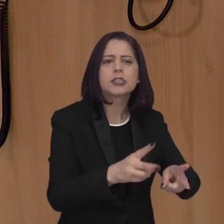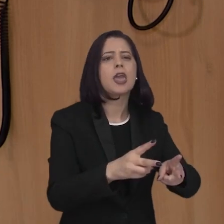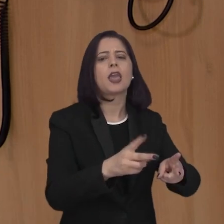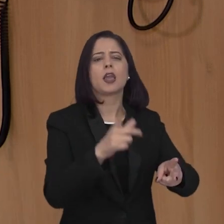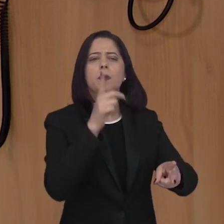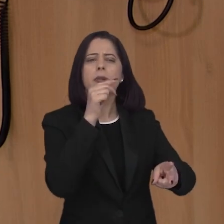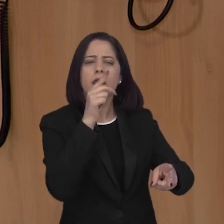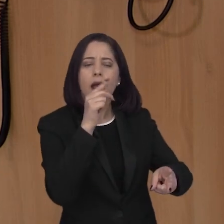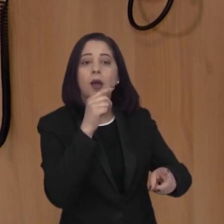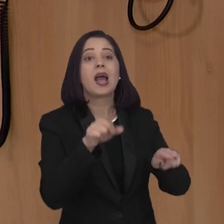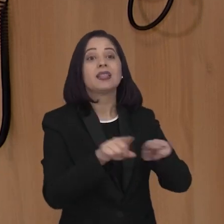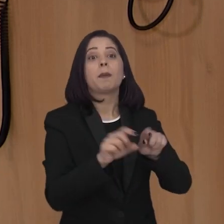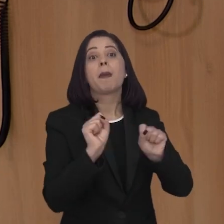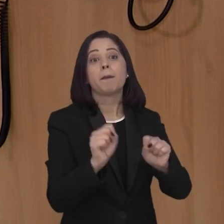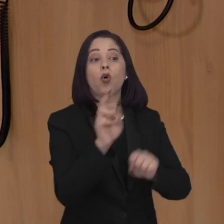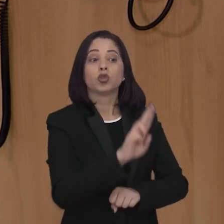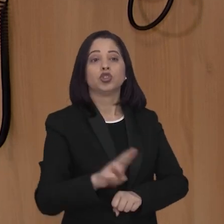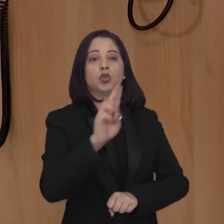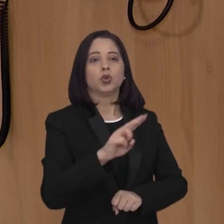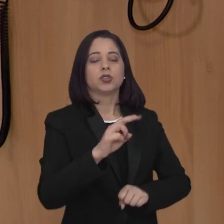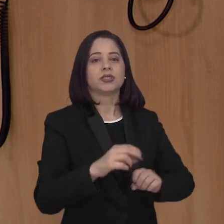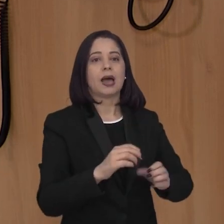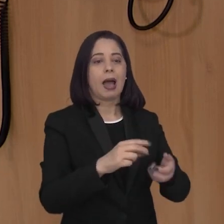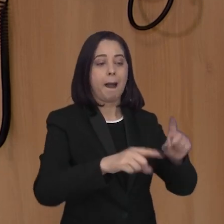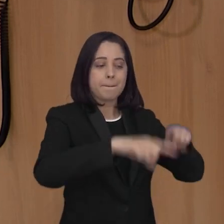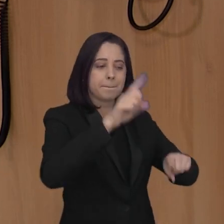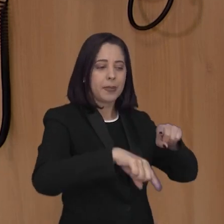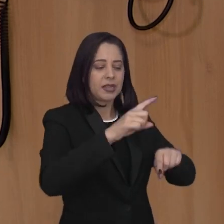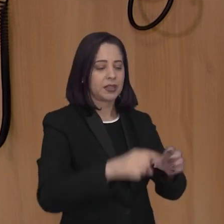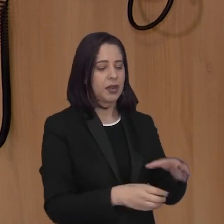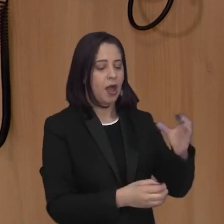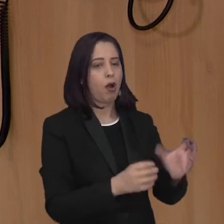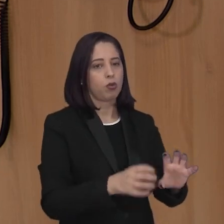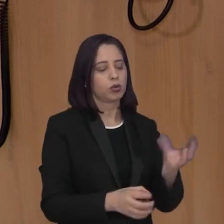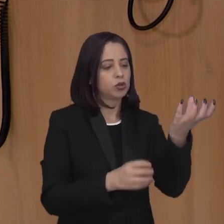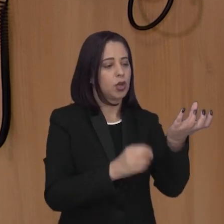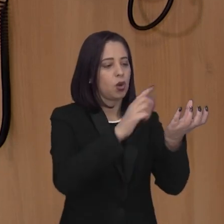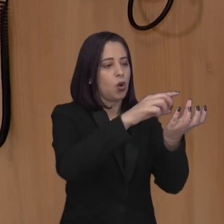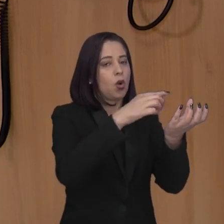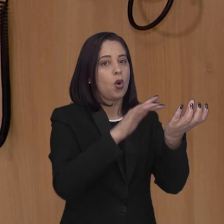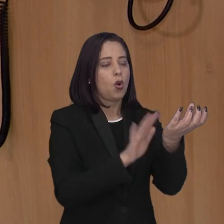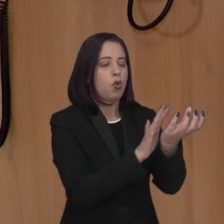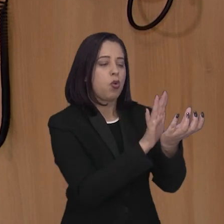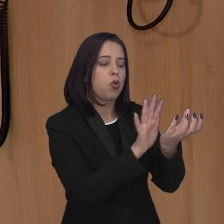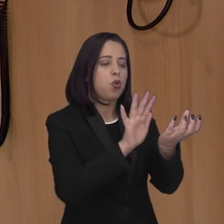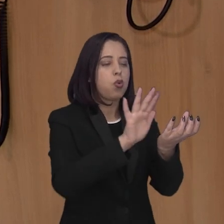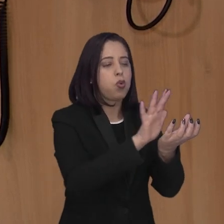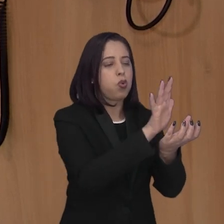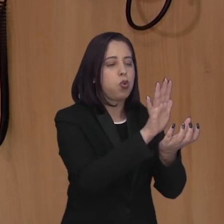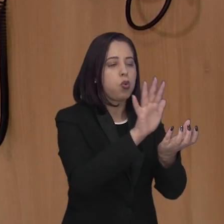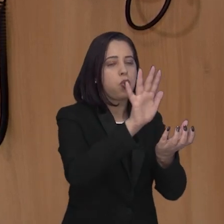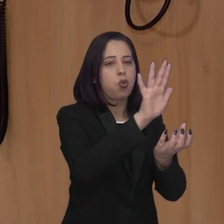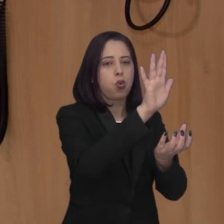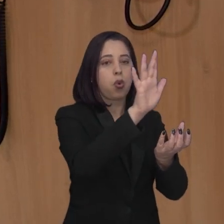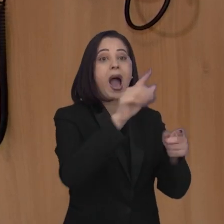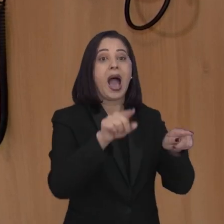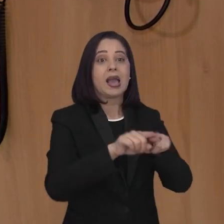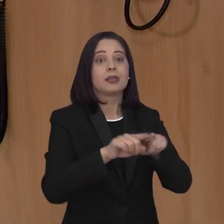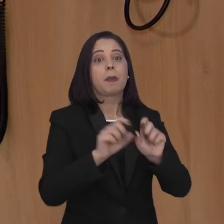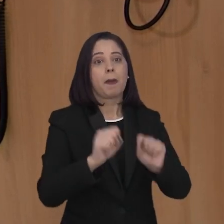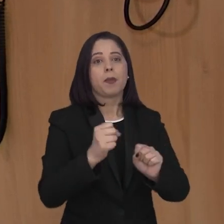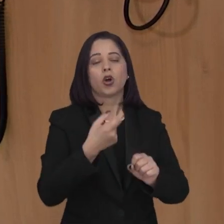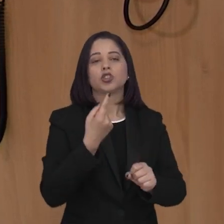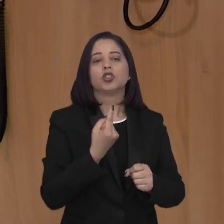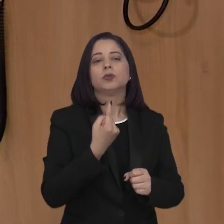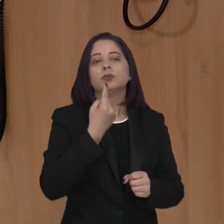os umidificadores de ambiente, que também podem ser uma boa opção, poder fazer inalação com soro ou lavar as narinas, é